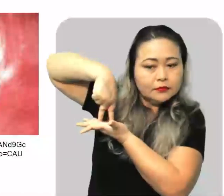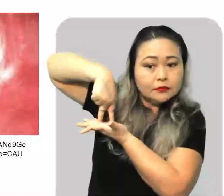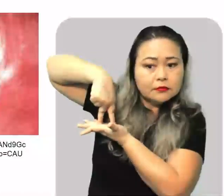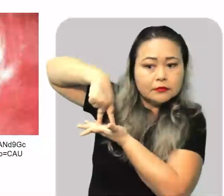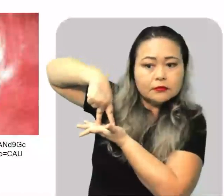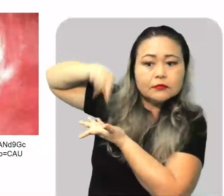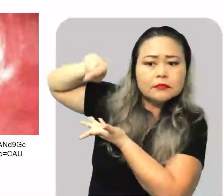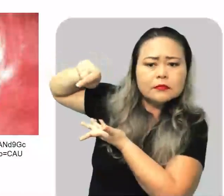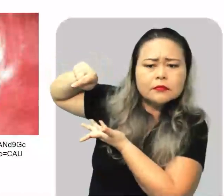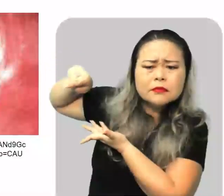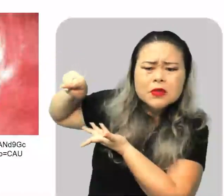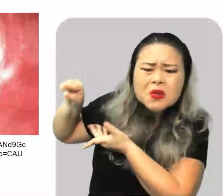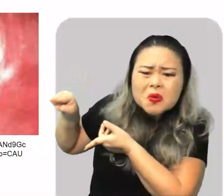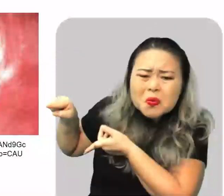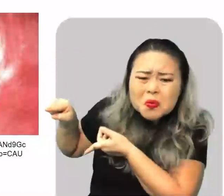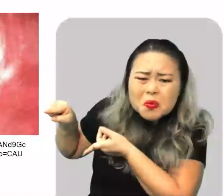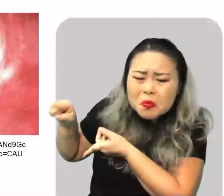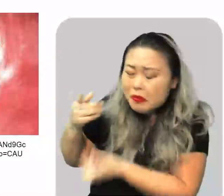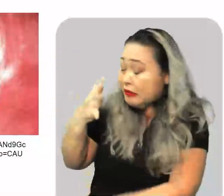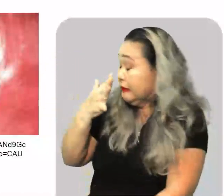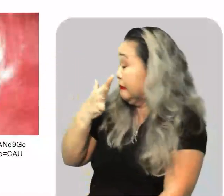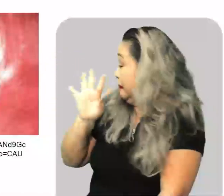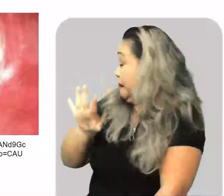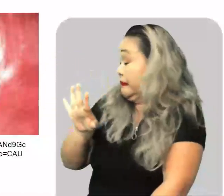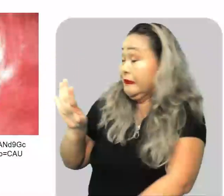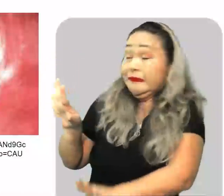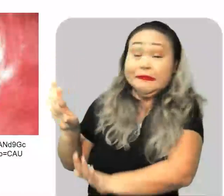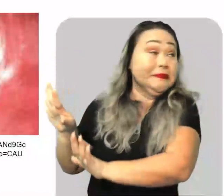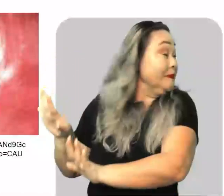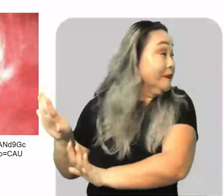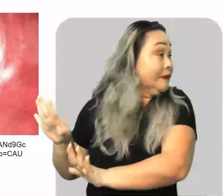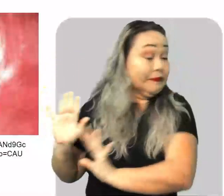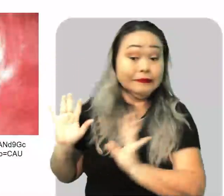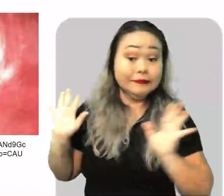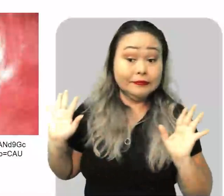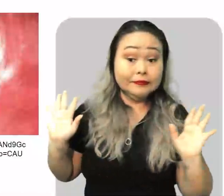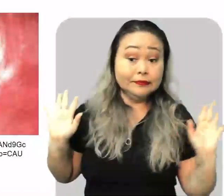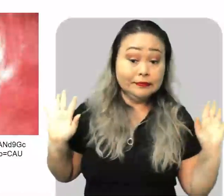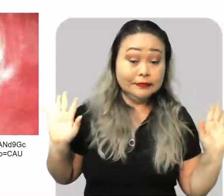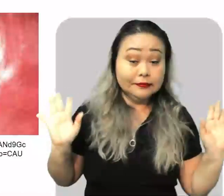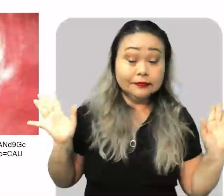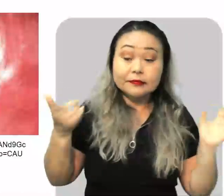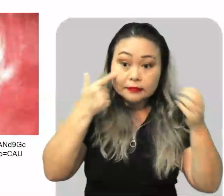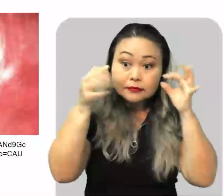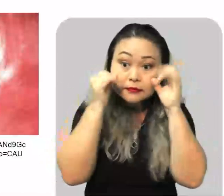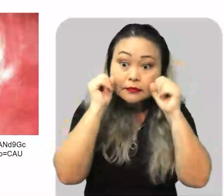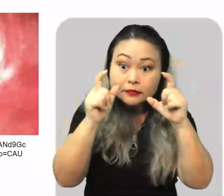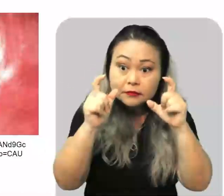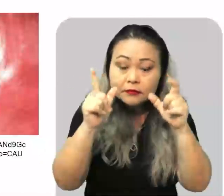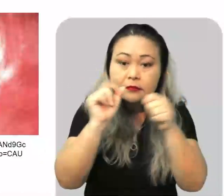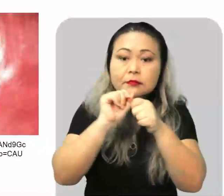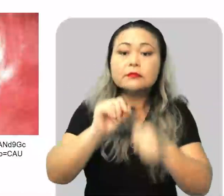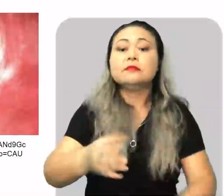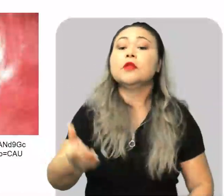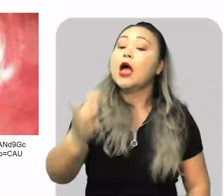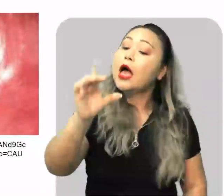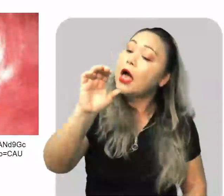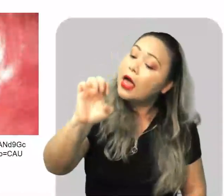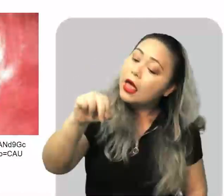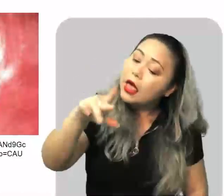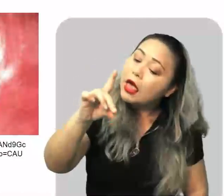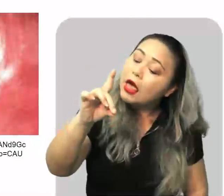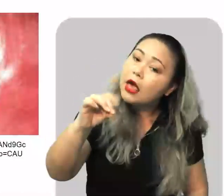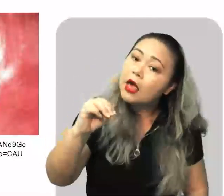frisou aí, professor, não vou nem olhar, não gosto, tá? Preste atenção, os endoparasitas,